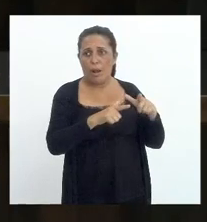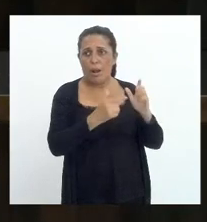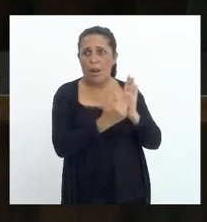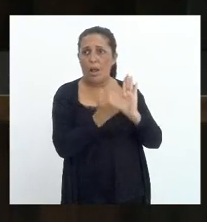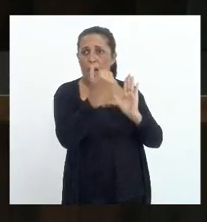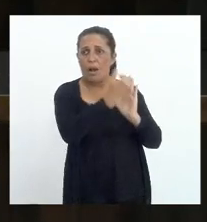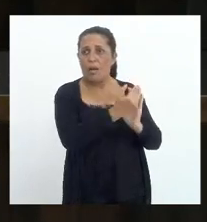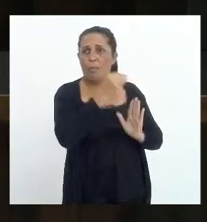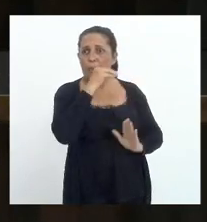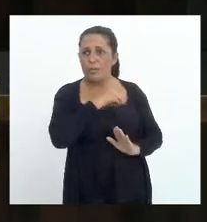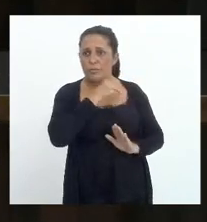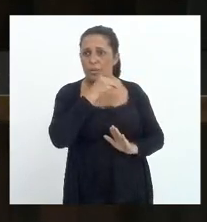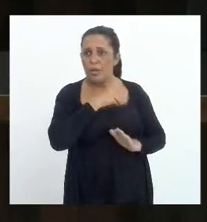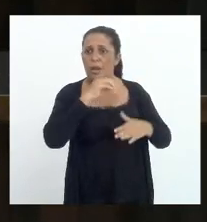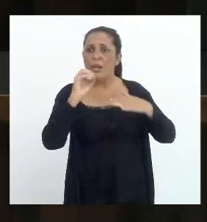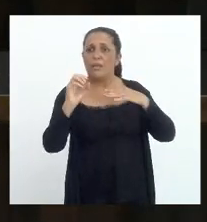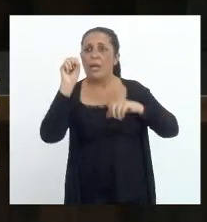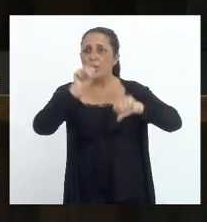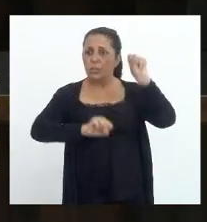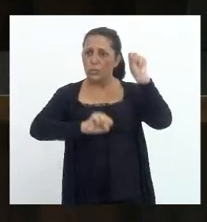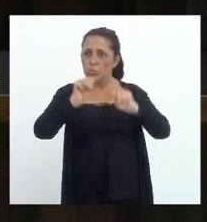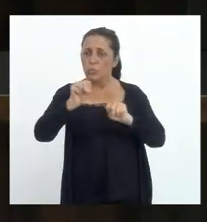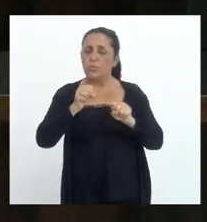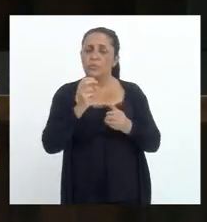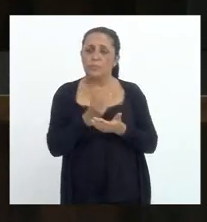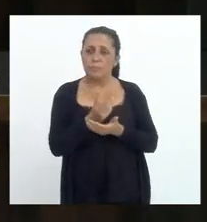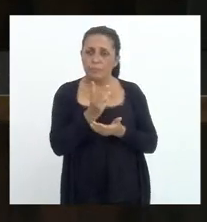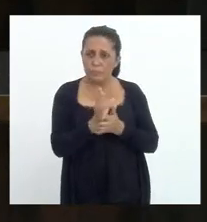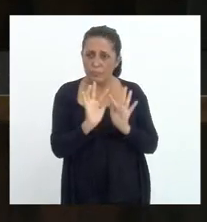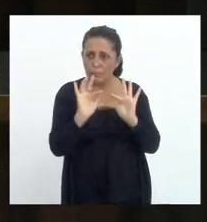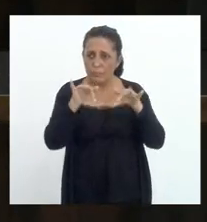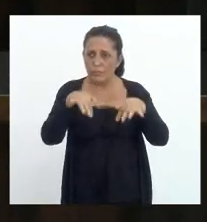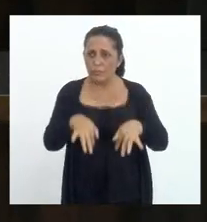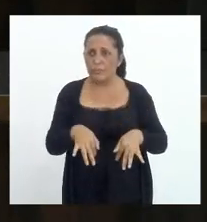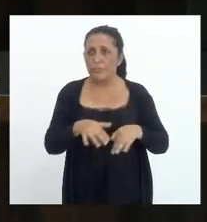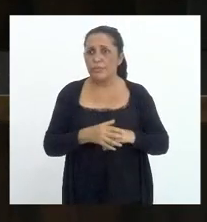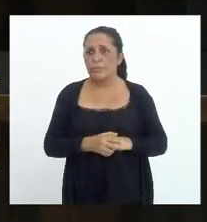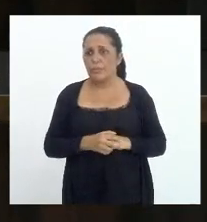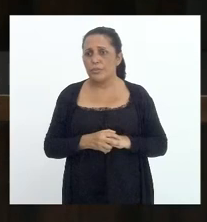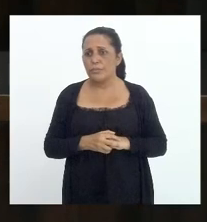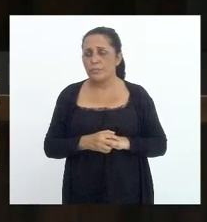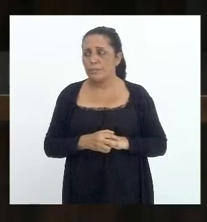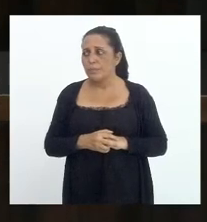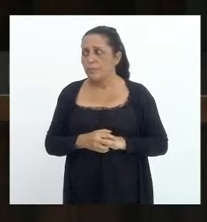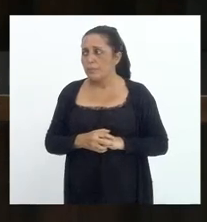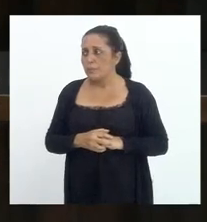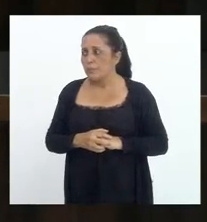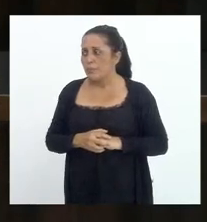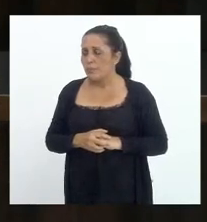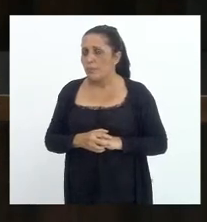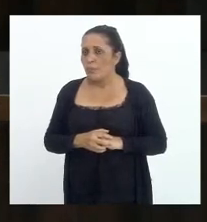indústria, etc., etc. E, finalmente, o Flávio Lopes